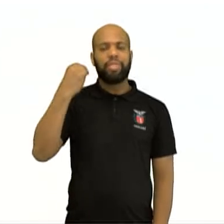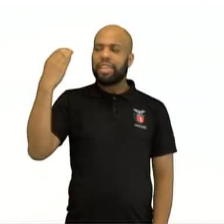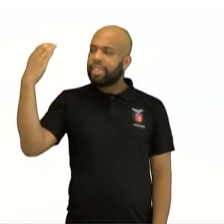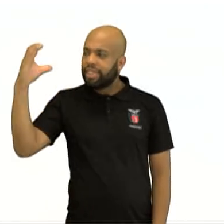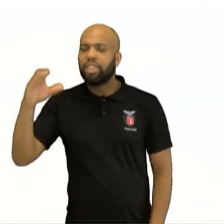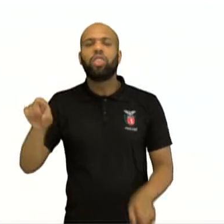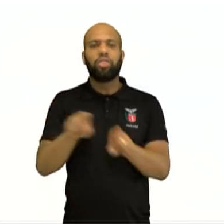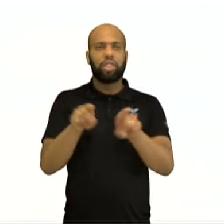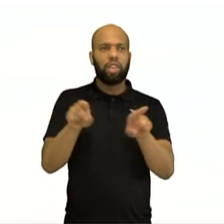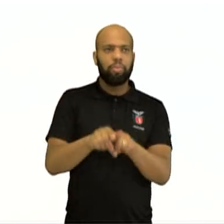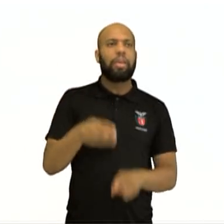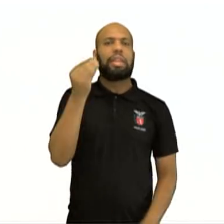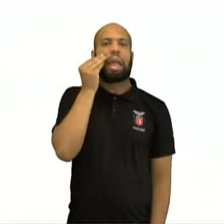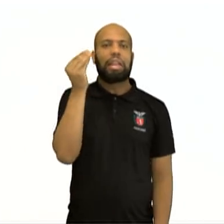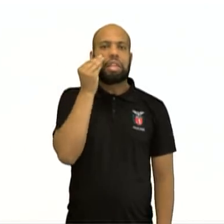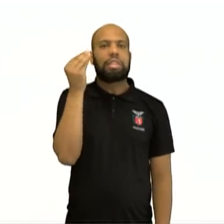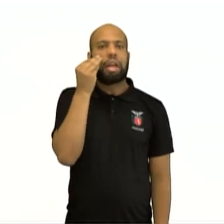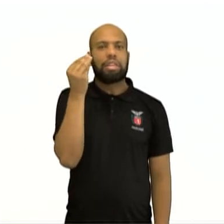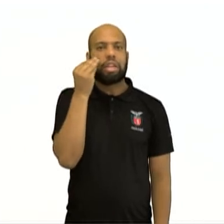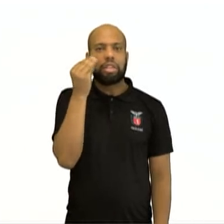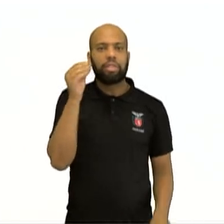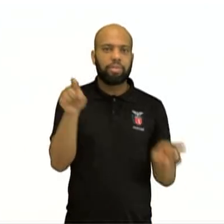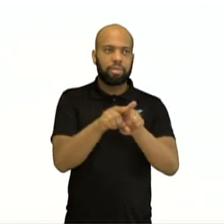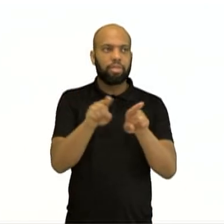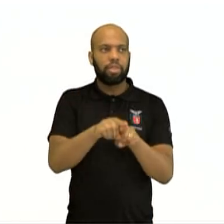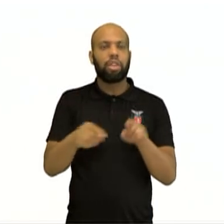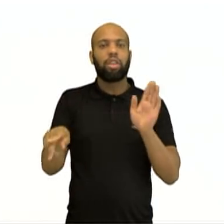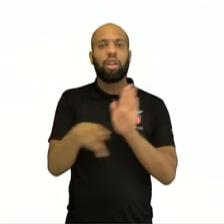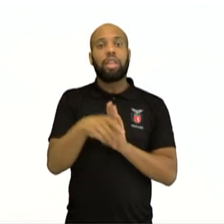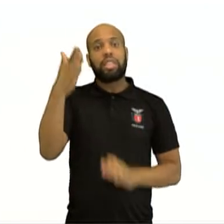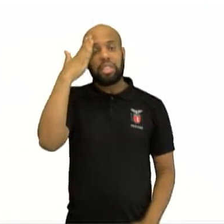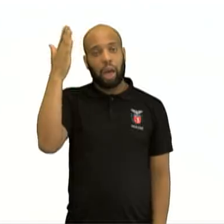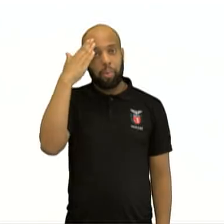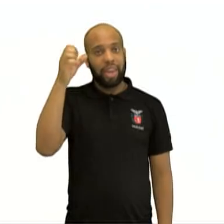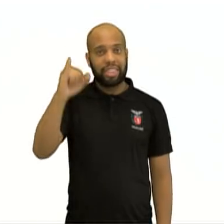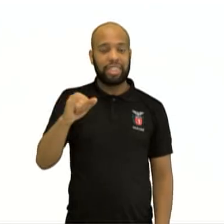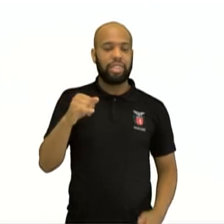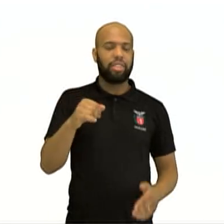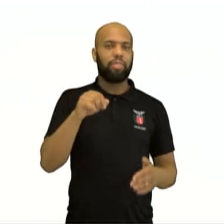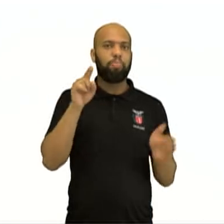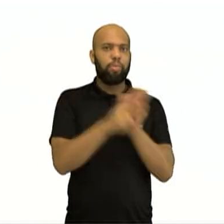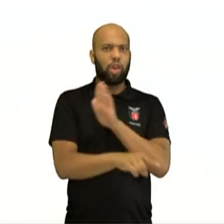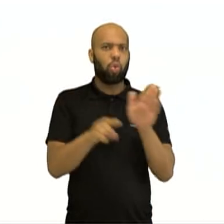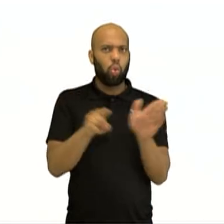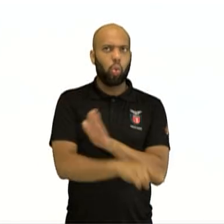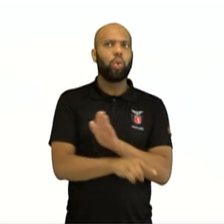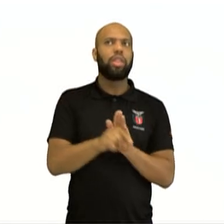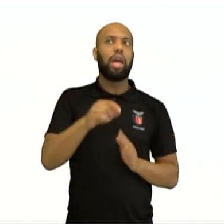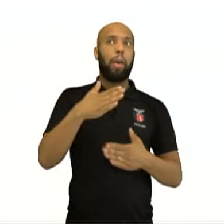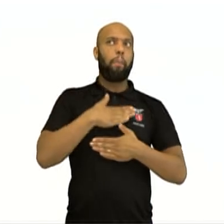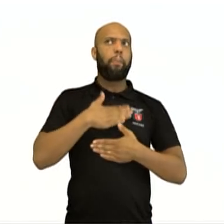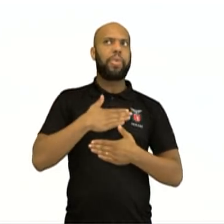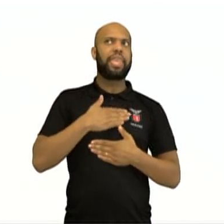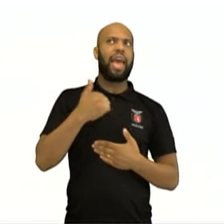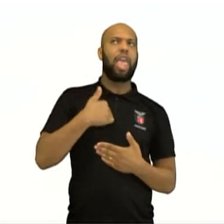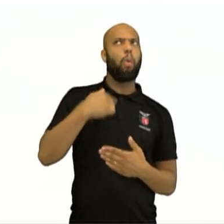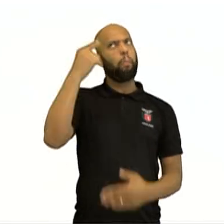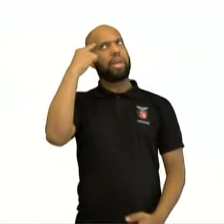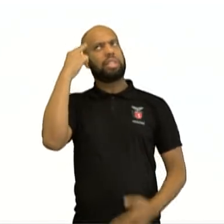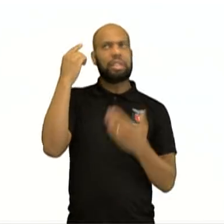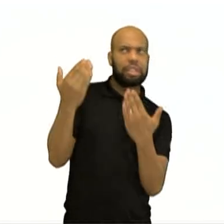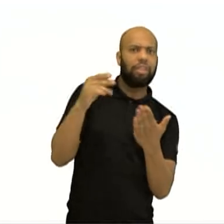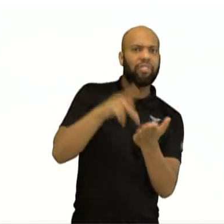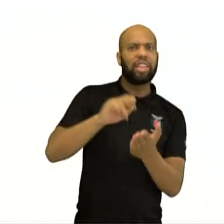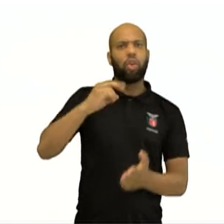método experimental, os testes que eu realizo para saber se a minha hipótese se confirma ou não, a análise dos